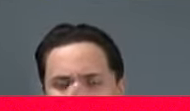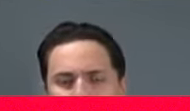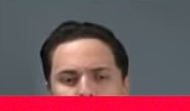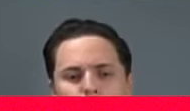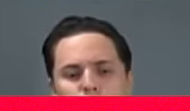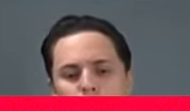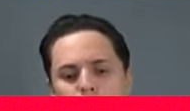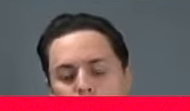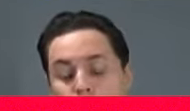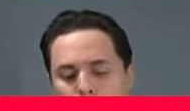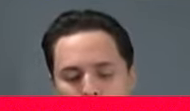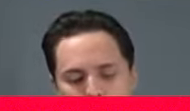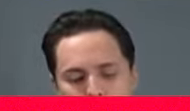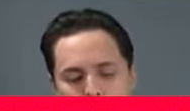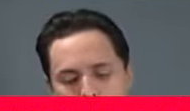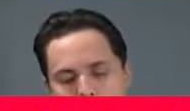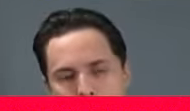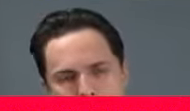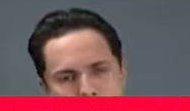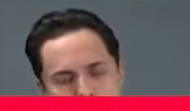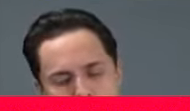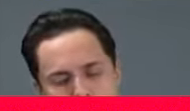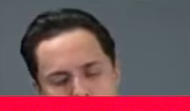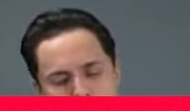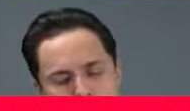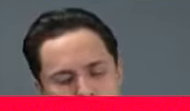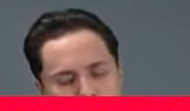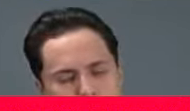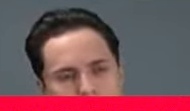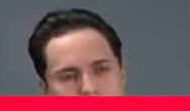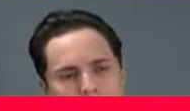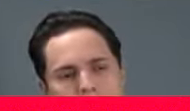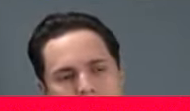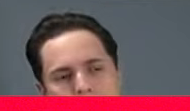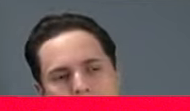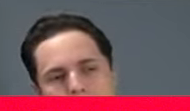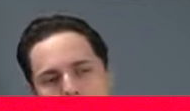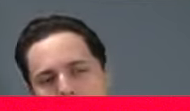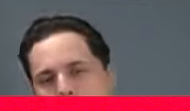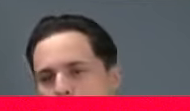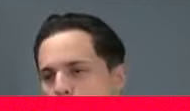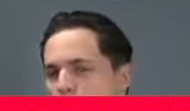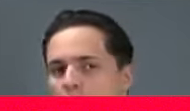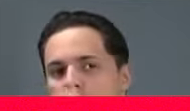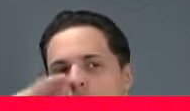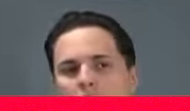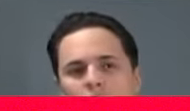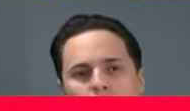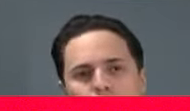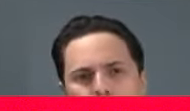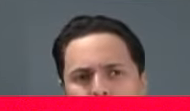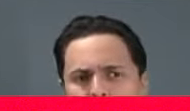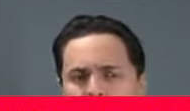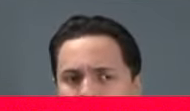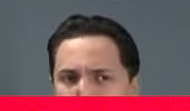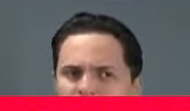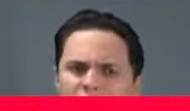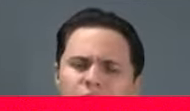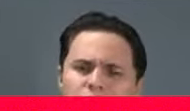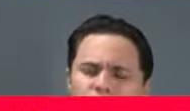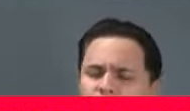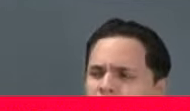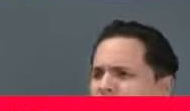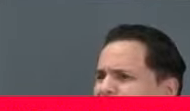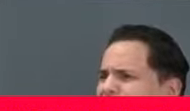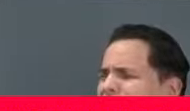canetas mais letais do que armas fuzis e facas a revelia da Constituição causando uma revolta de